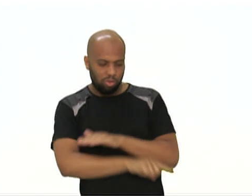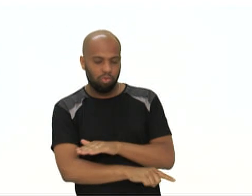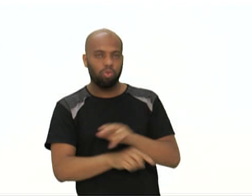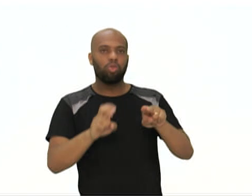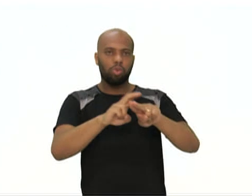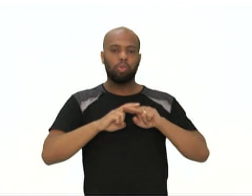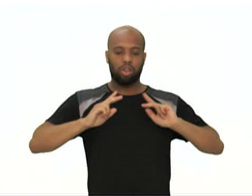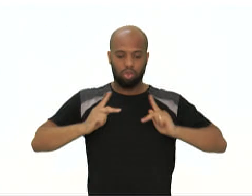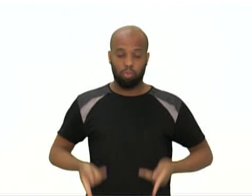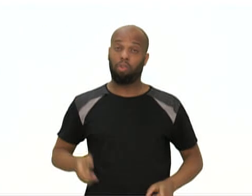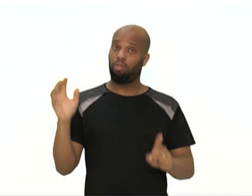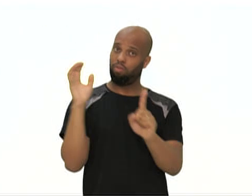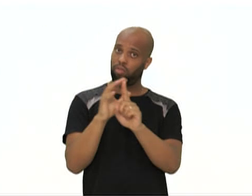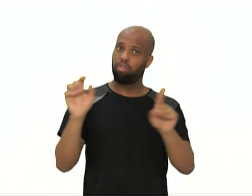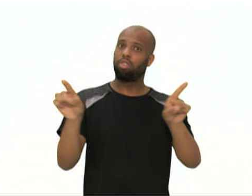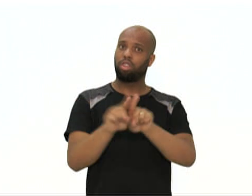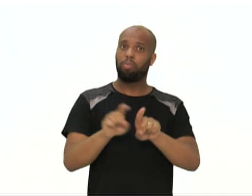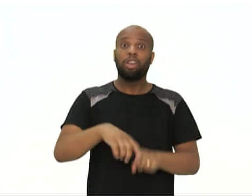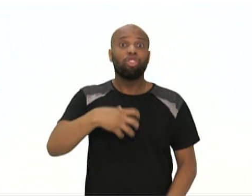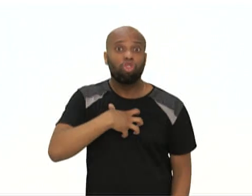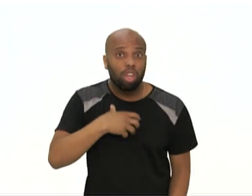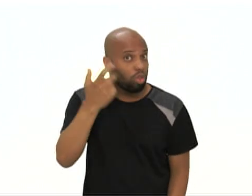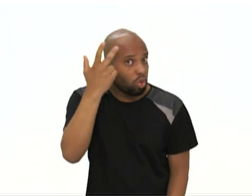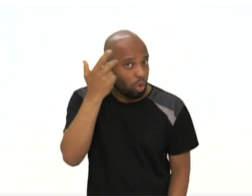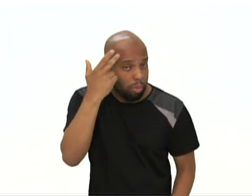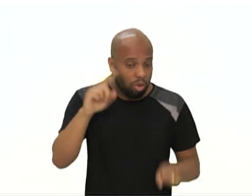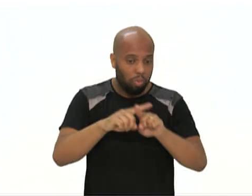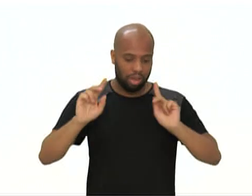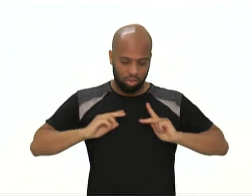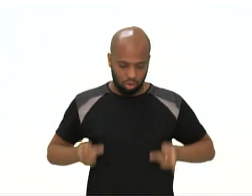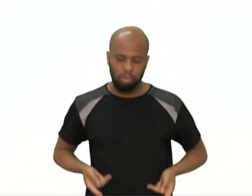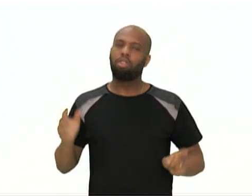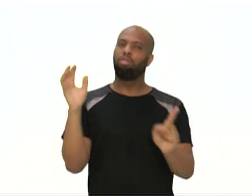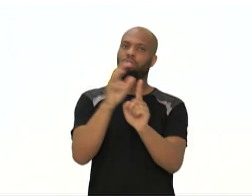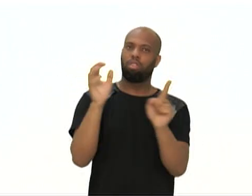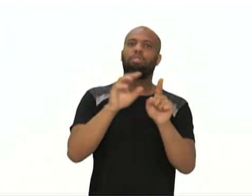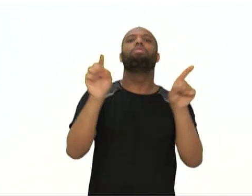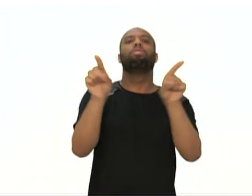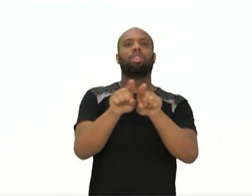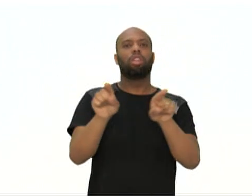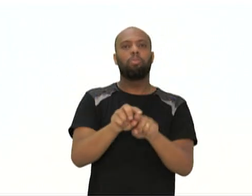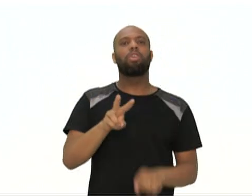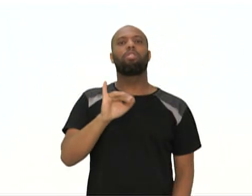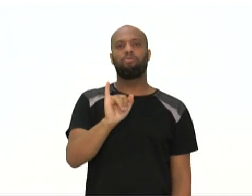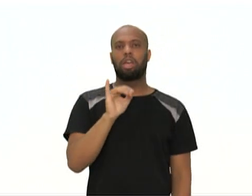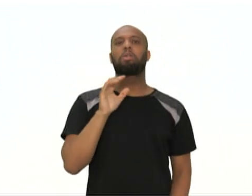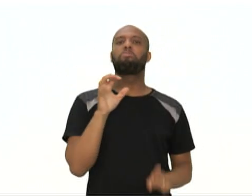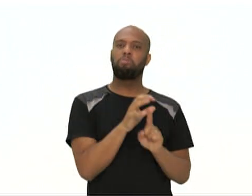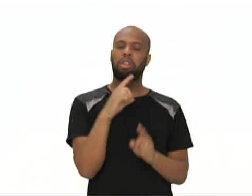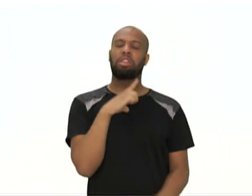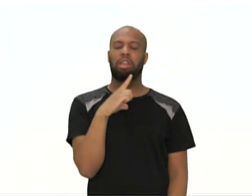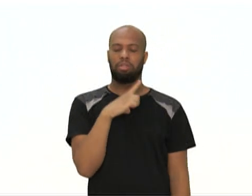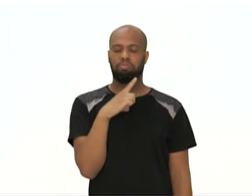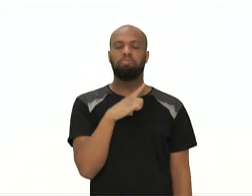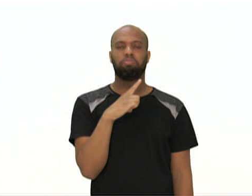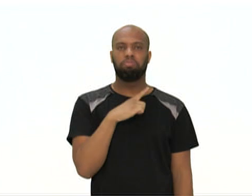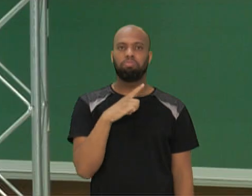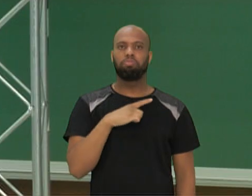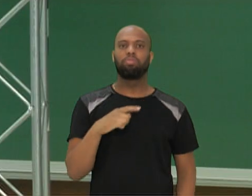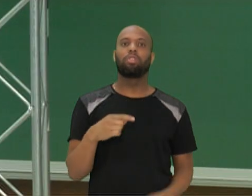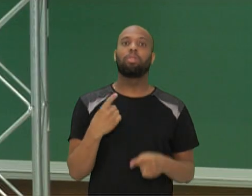pela ação humana. Ele ocorre naturalmente, mas a ação humana, a emissão de poluentes, vai influenciar